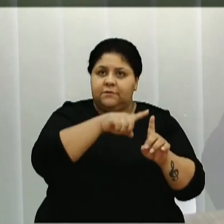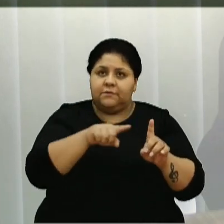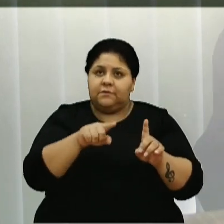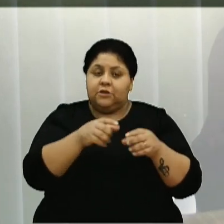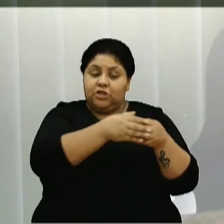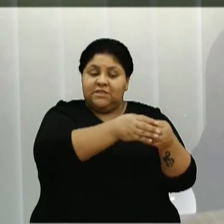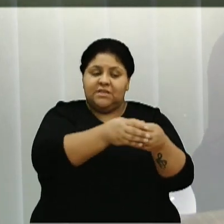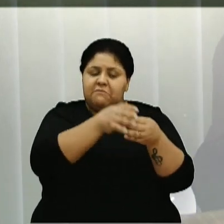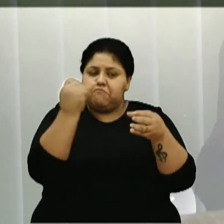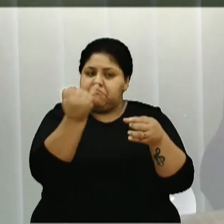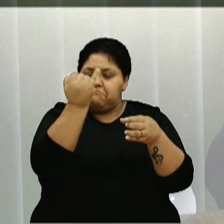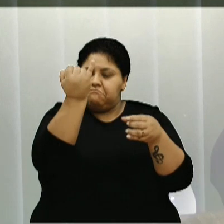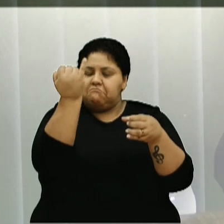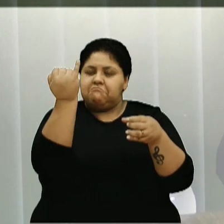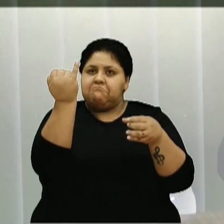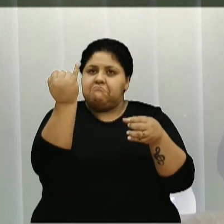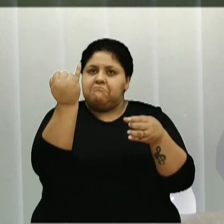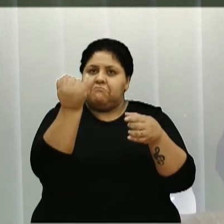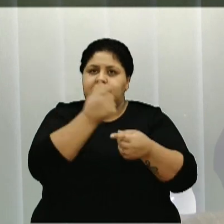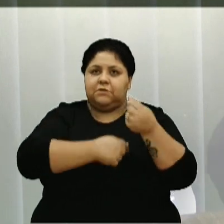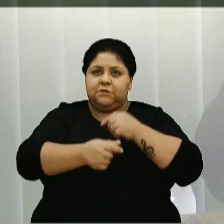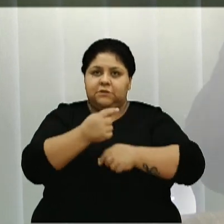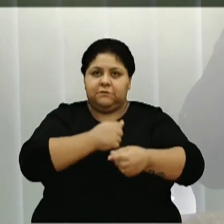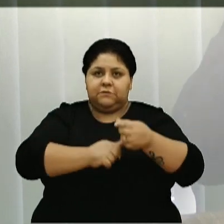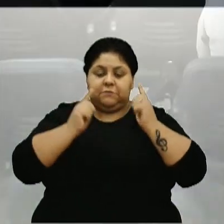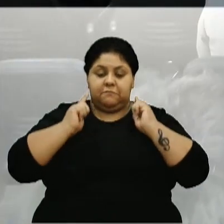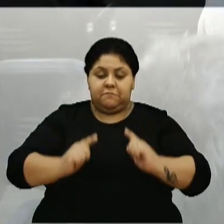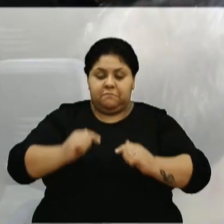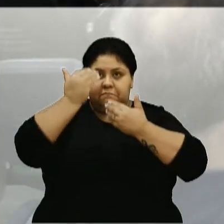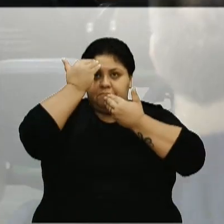valiosa equipe de gestão e finanças. Obrigado.